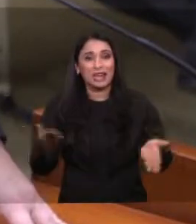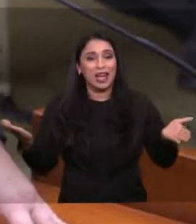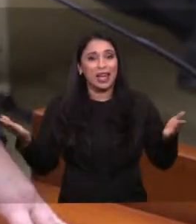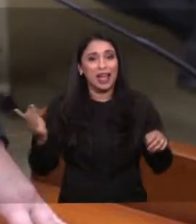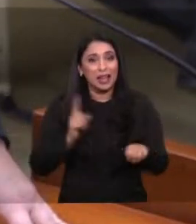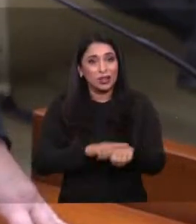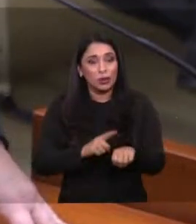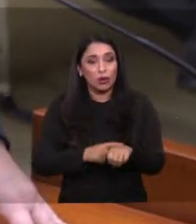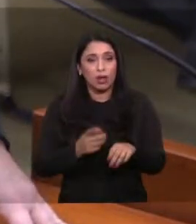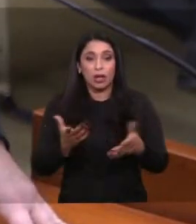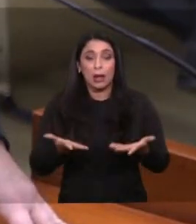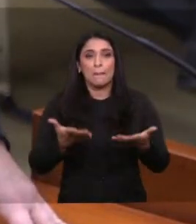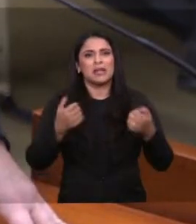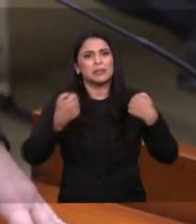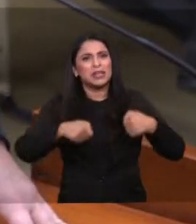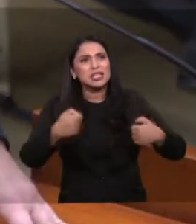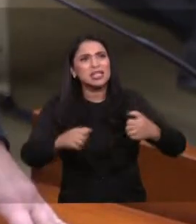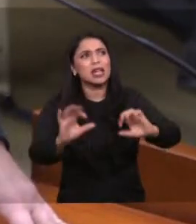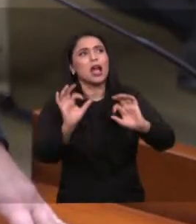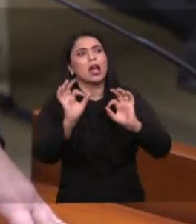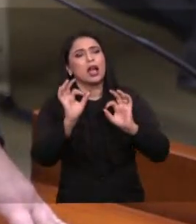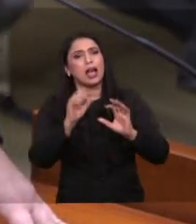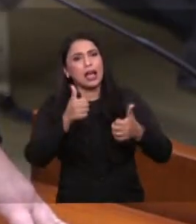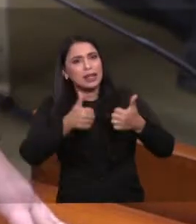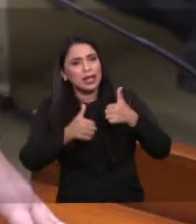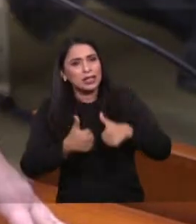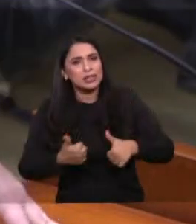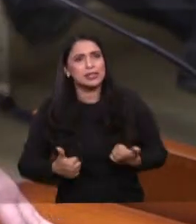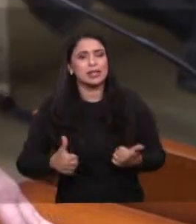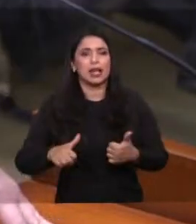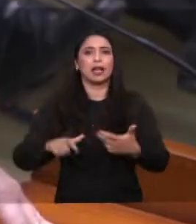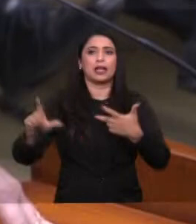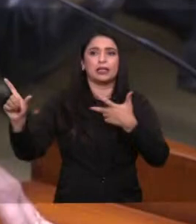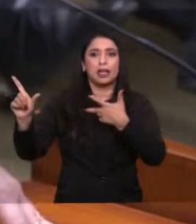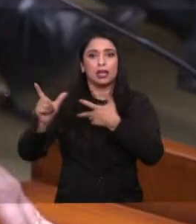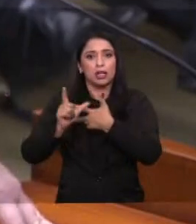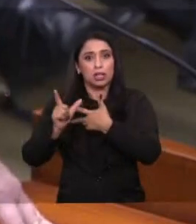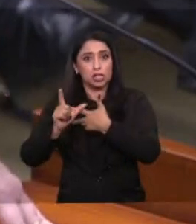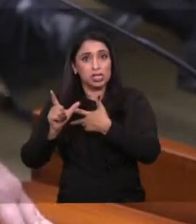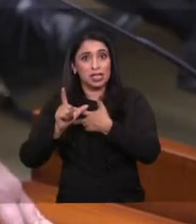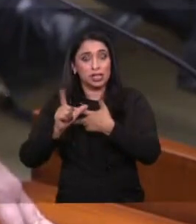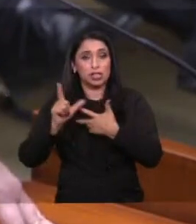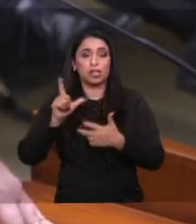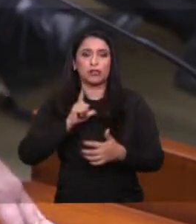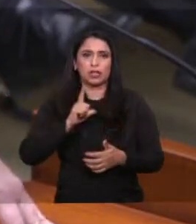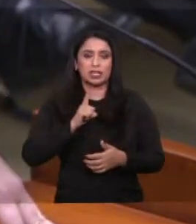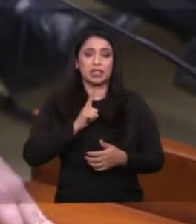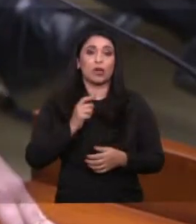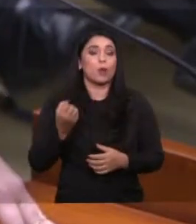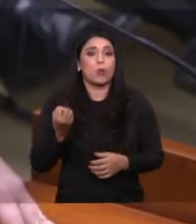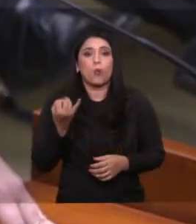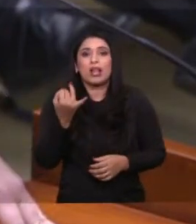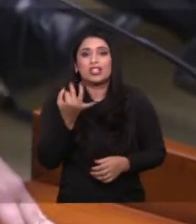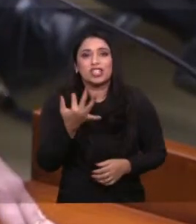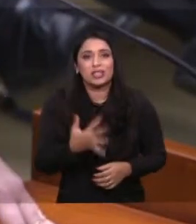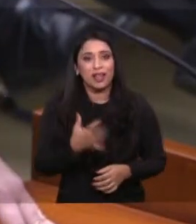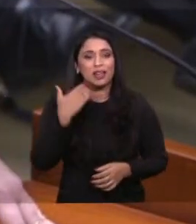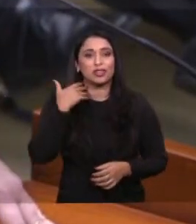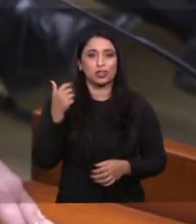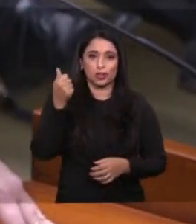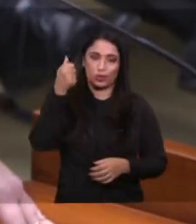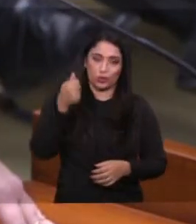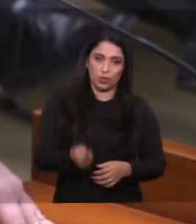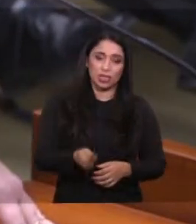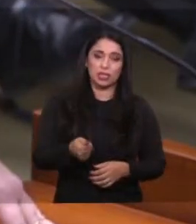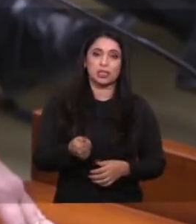necessária a atuação destes no campo legislativo, assim como a existência de um número suficiente de juízes